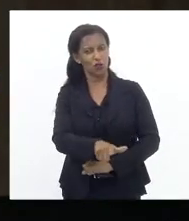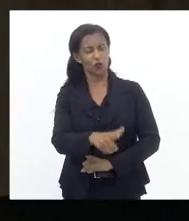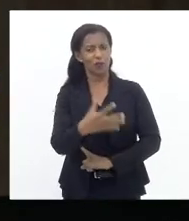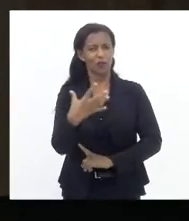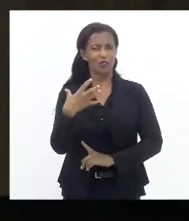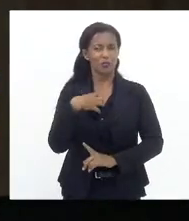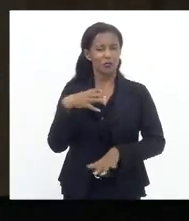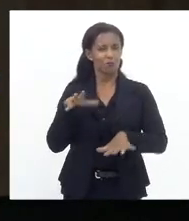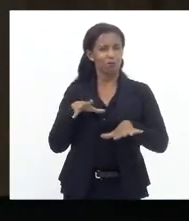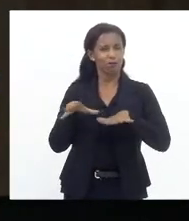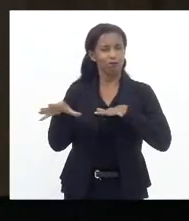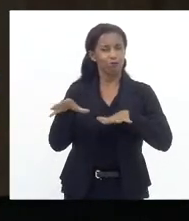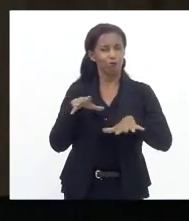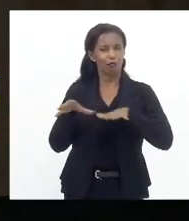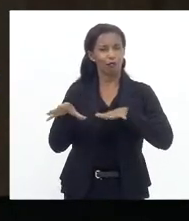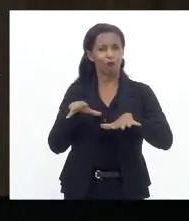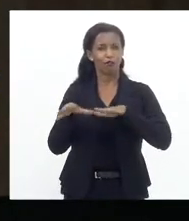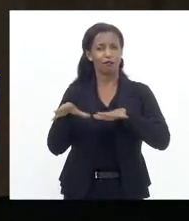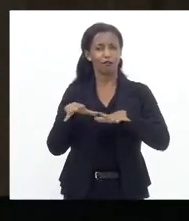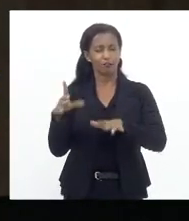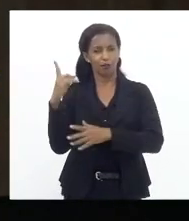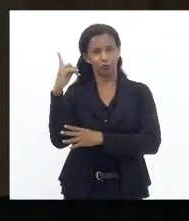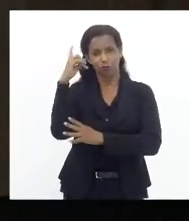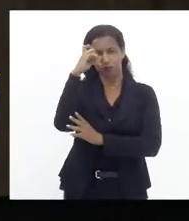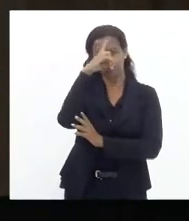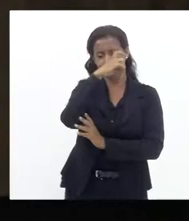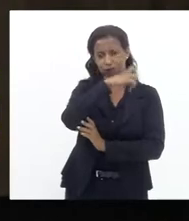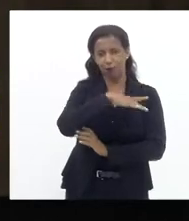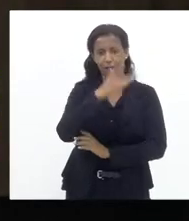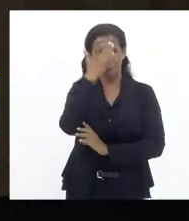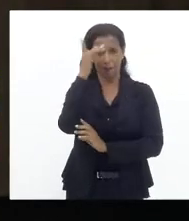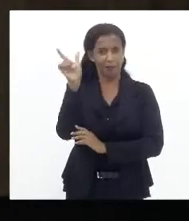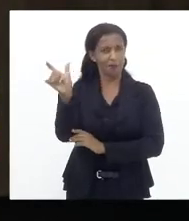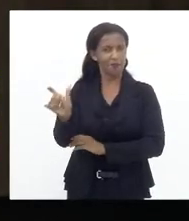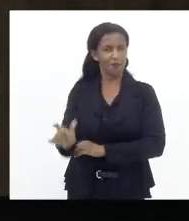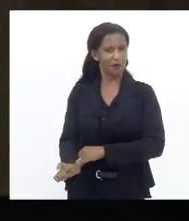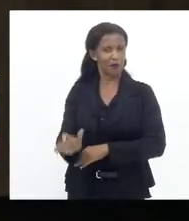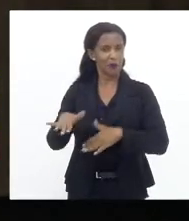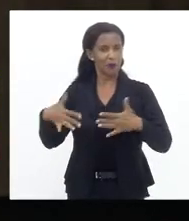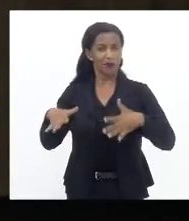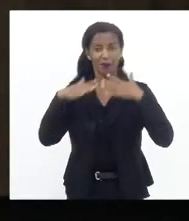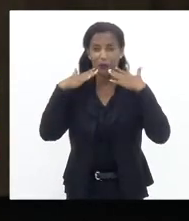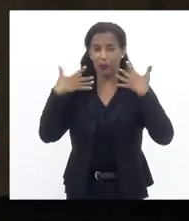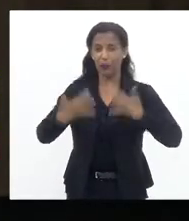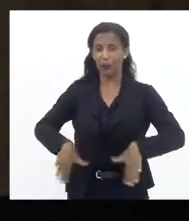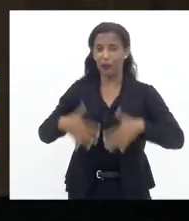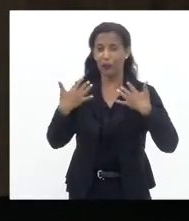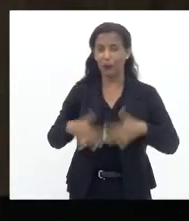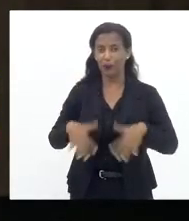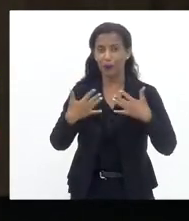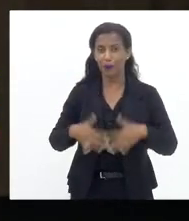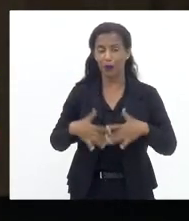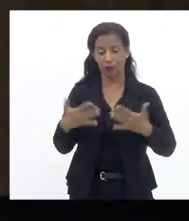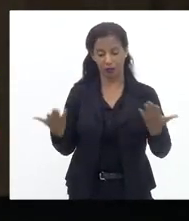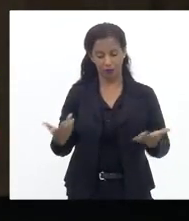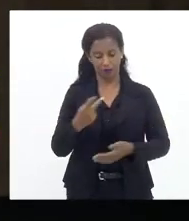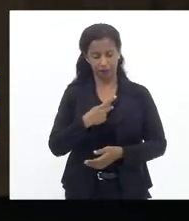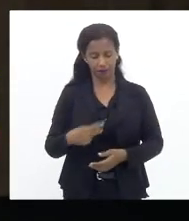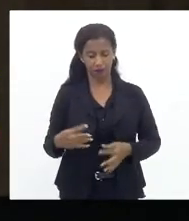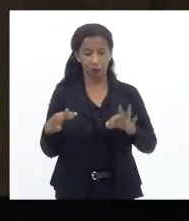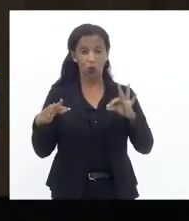move montanhas isso movem a pessoa quando tá desesperada a senhora presidenta